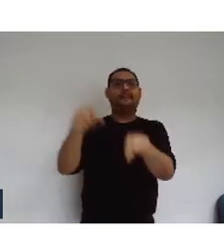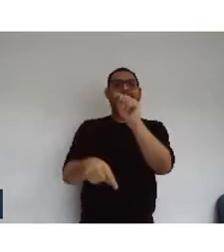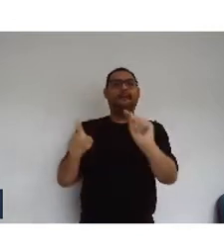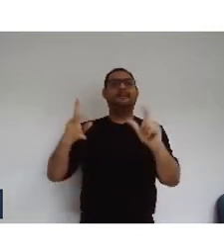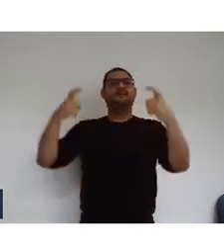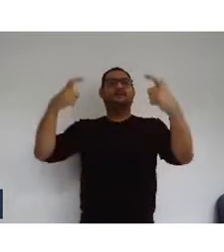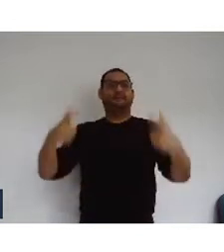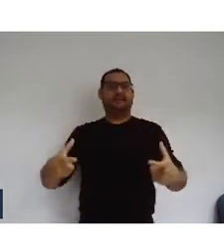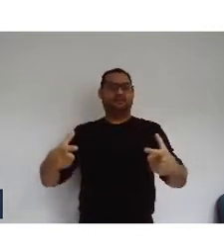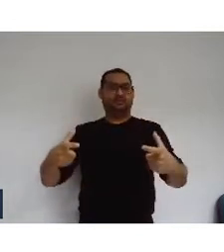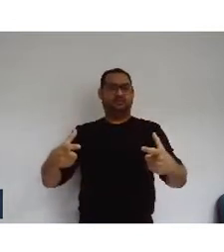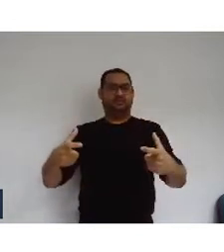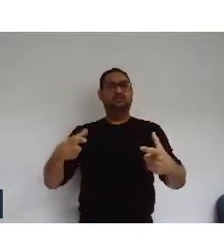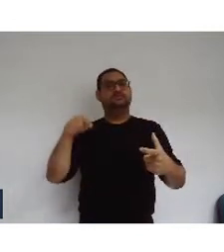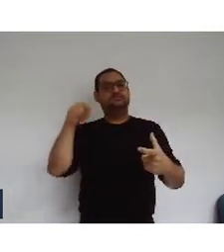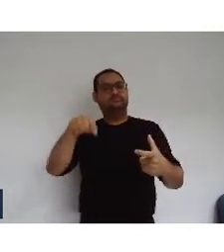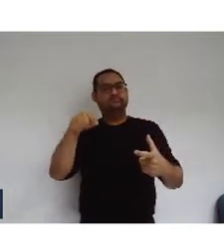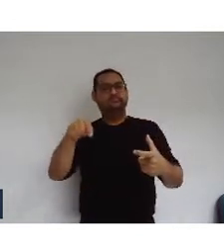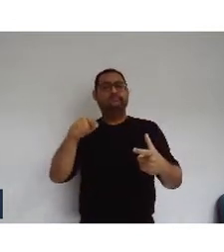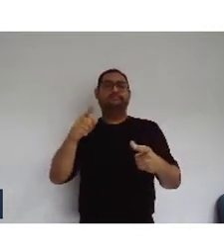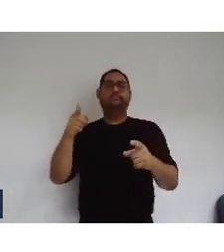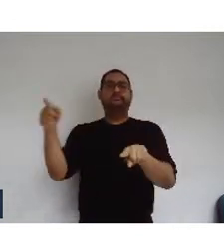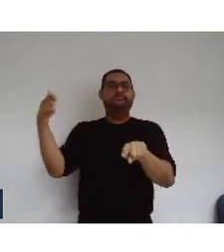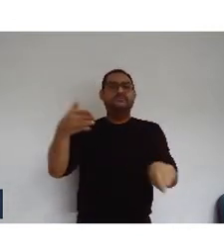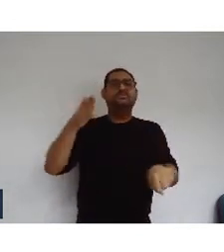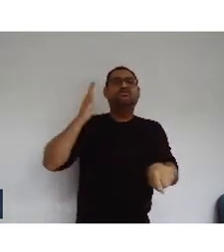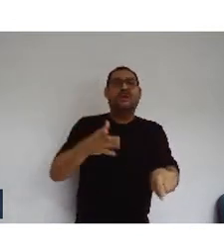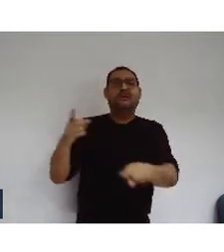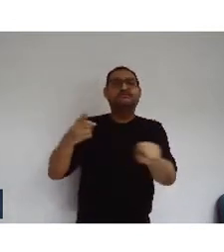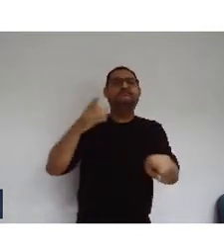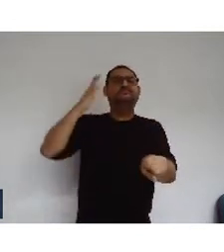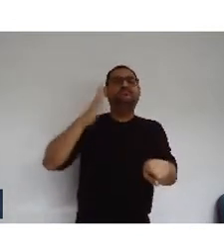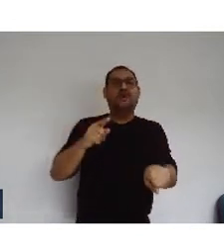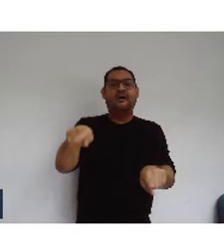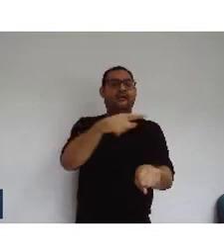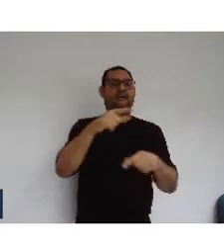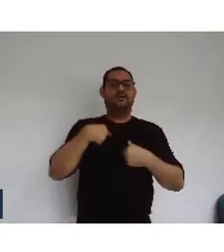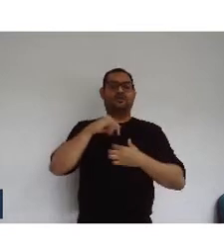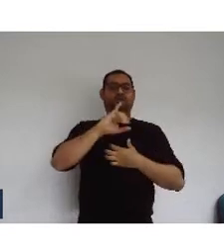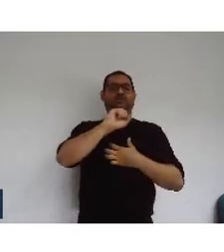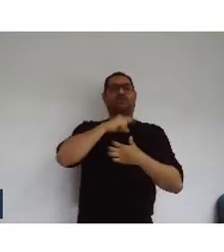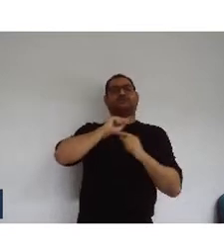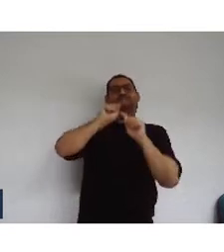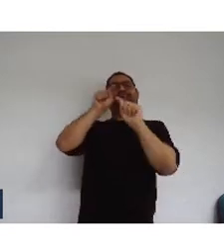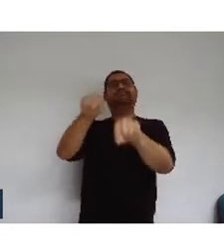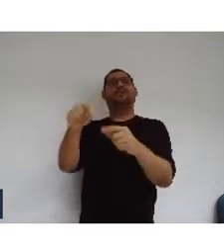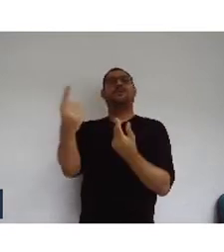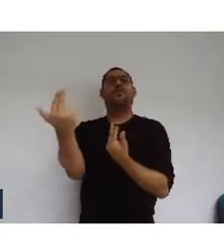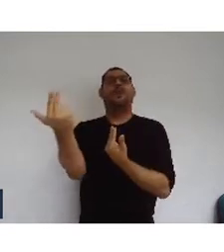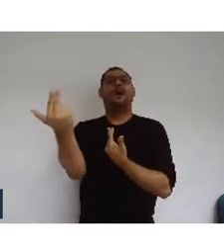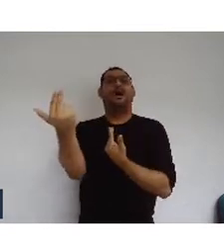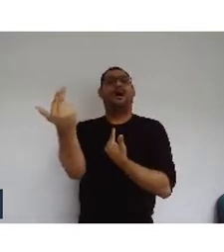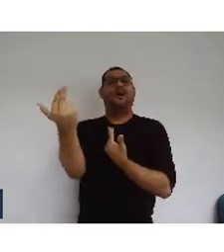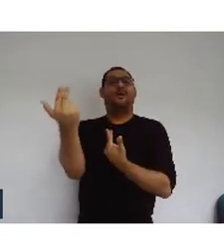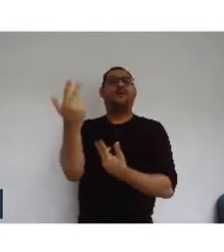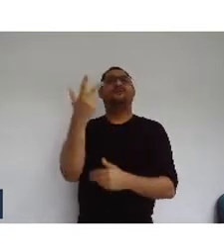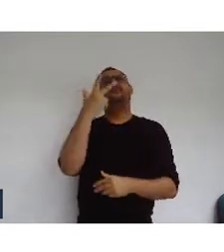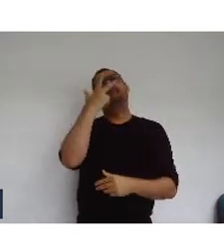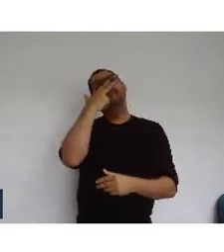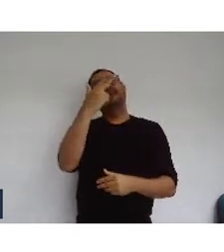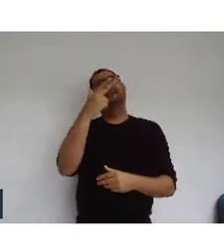espaço queer, que performatizam o lugar e João, e isso só pode ser